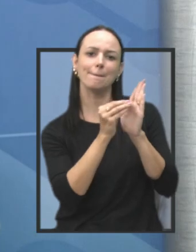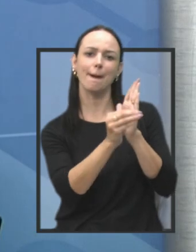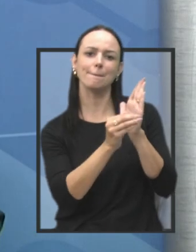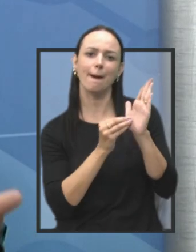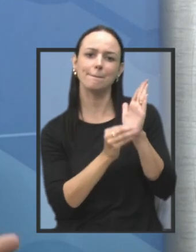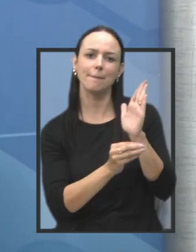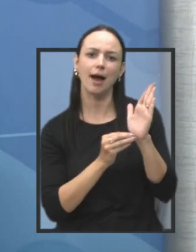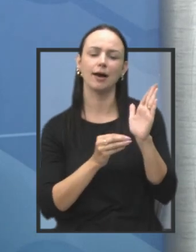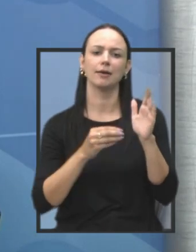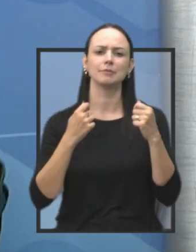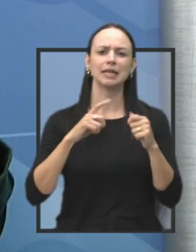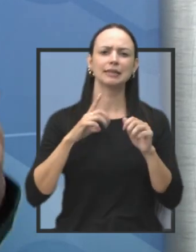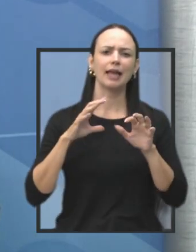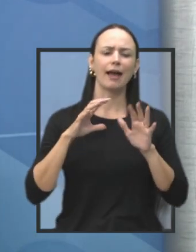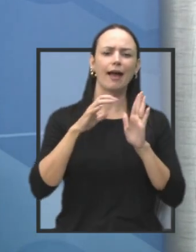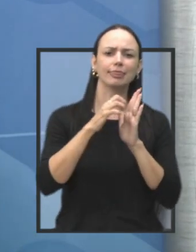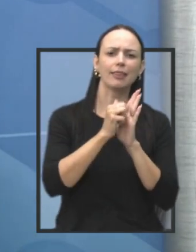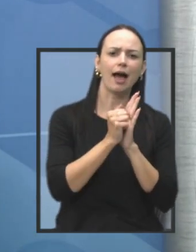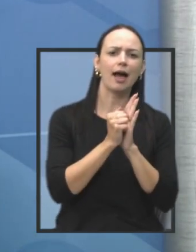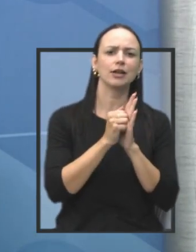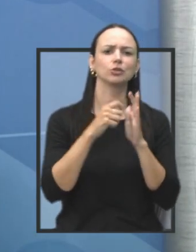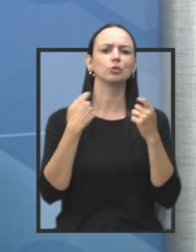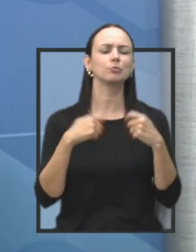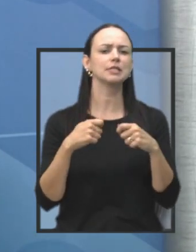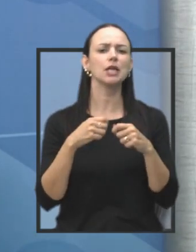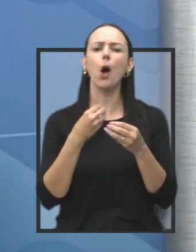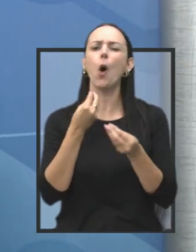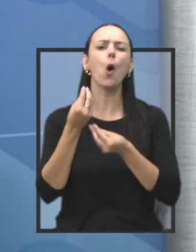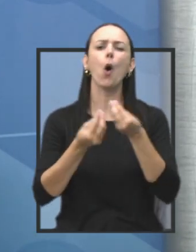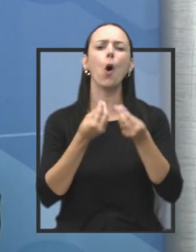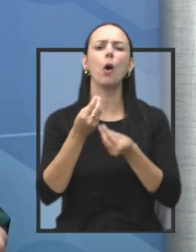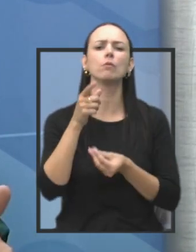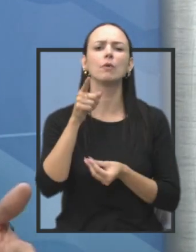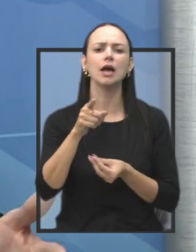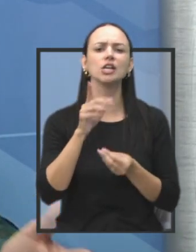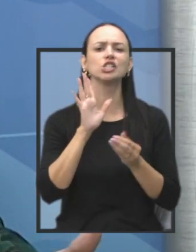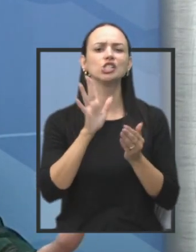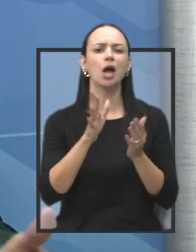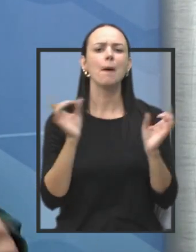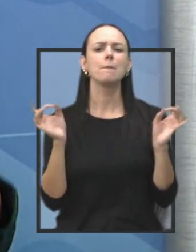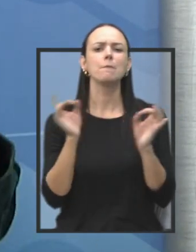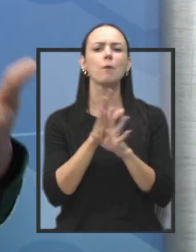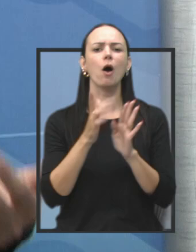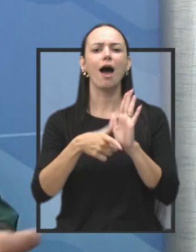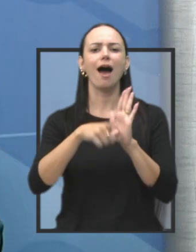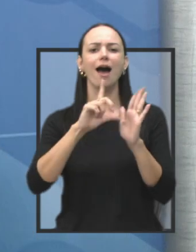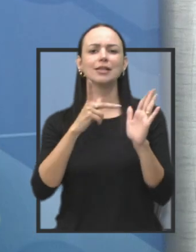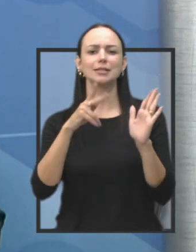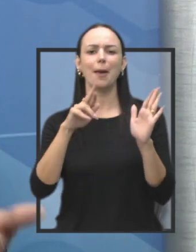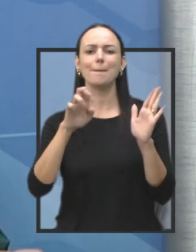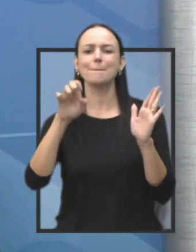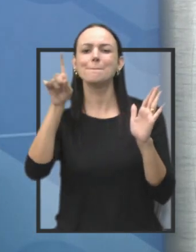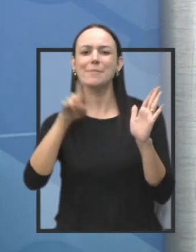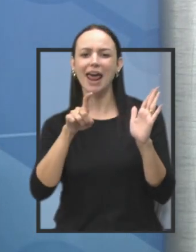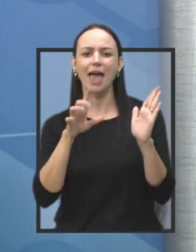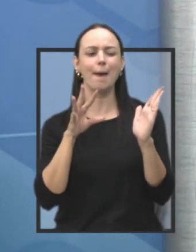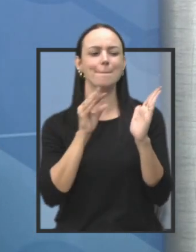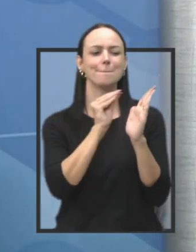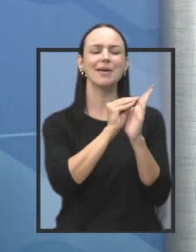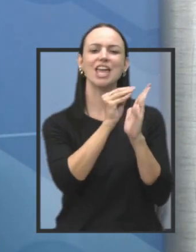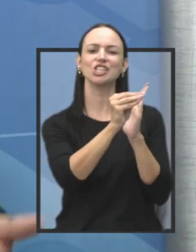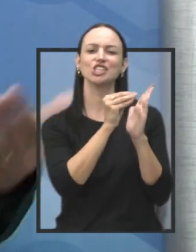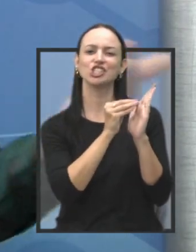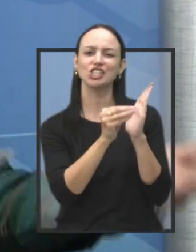requisito, né? Tem que ter um cadastro. Explica pra gente melhor como tem funcionado essa declaração pré-preenchida, como você tem orientado também as pessoas,